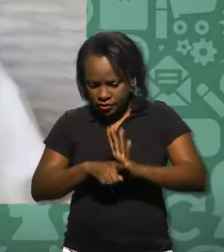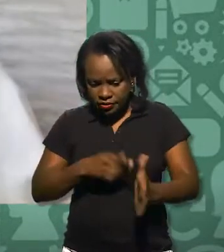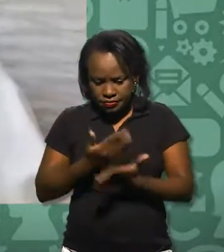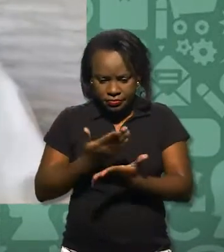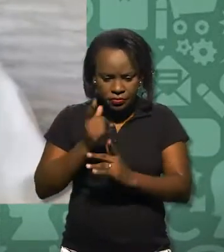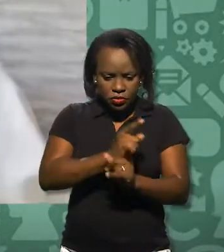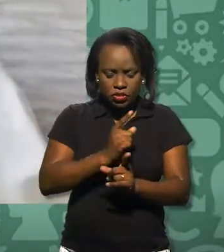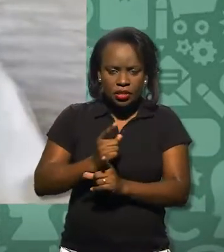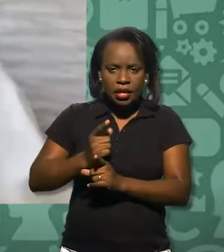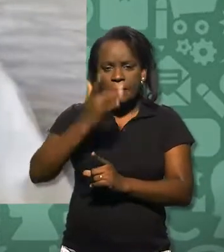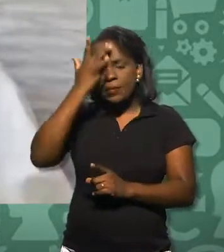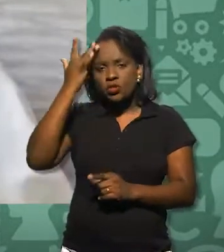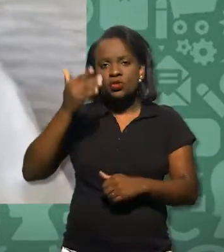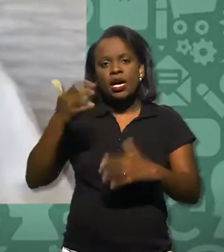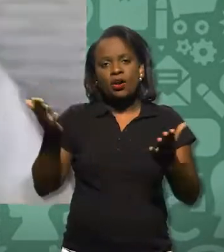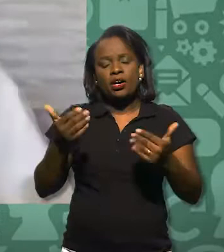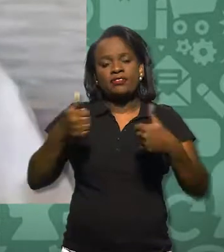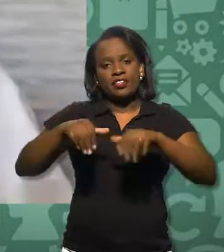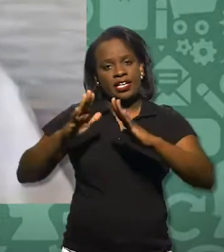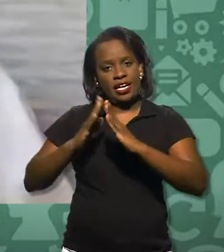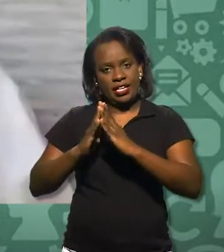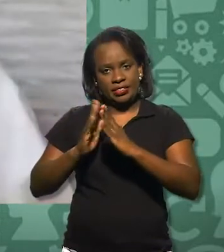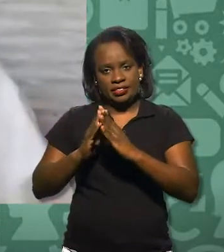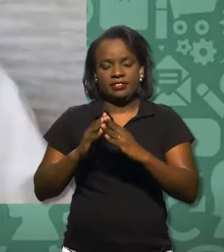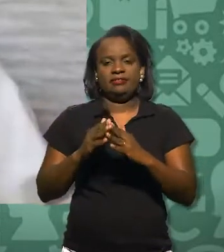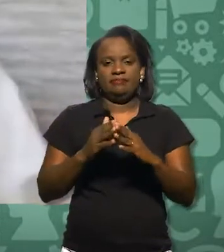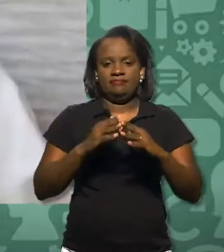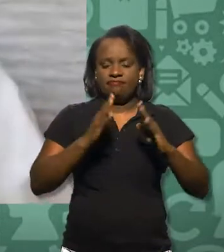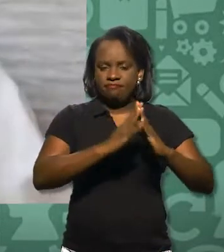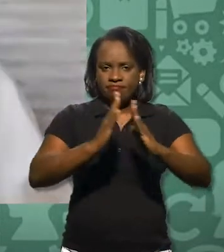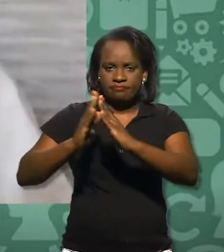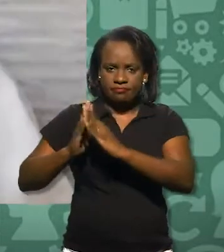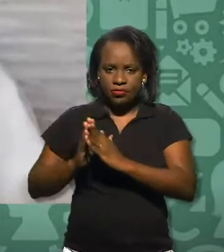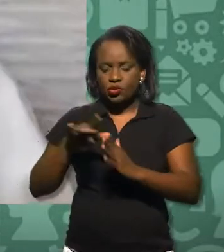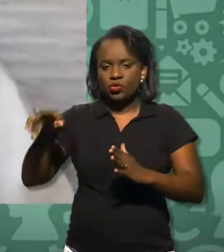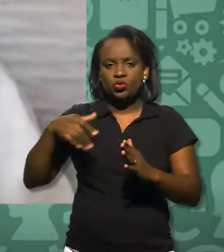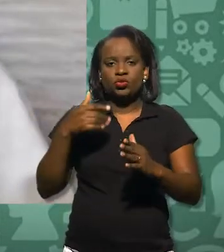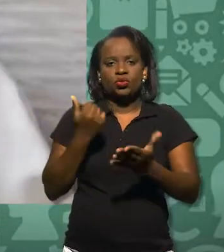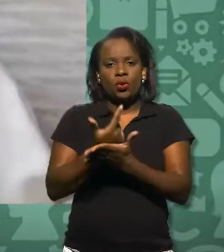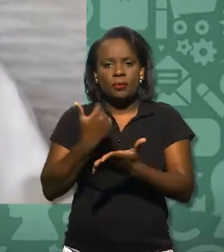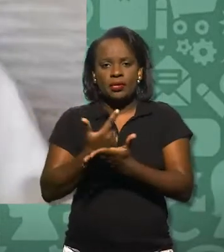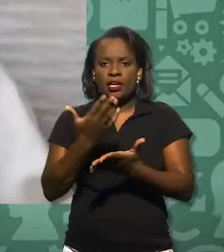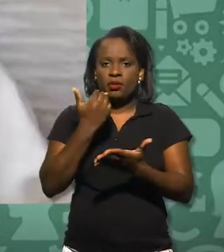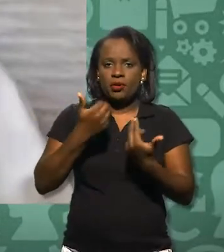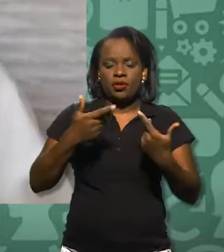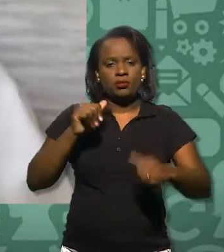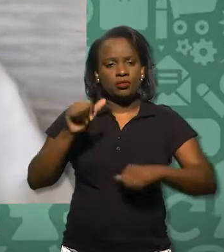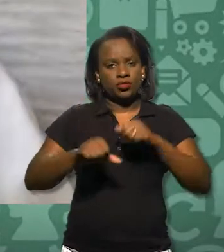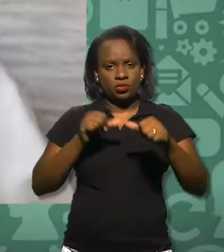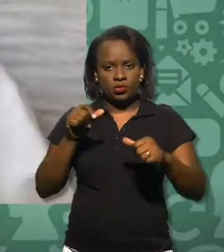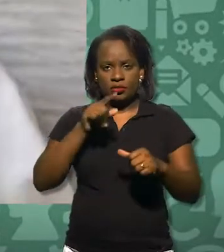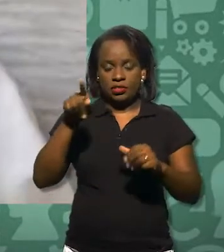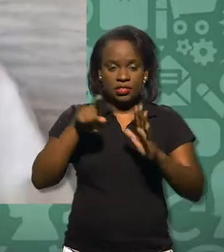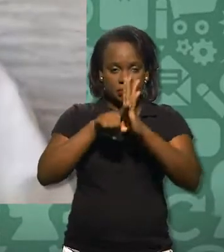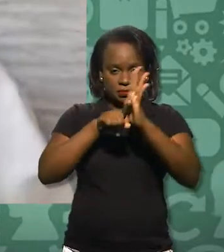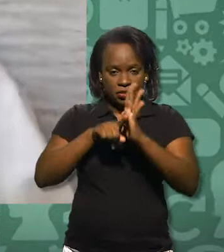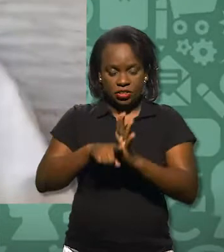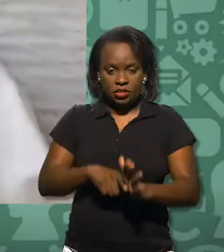que você falasse para a gente, as pessoas estão mais em casa, né? A forma de consumo mudou. As pesquisas que vocês